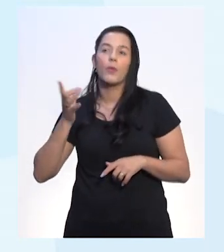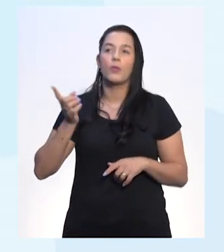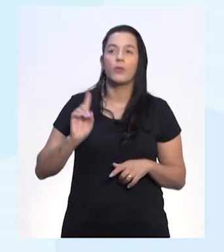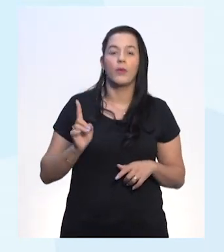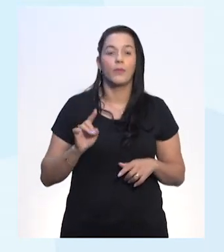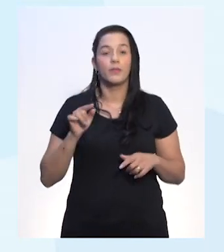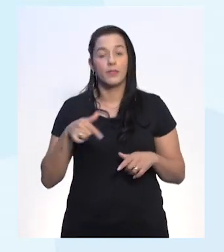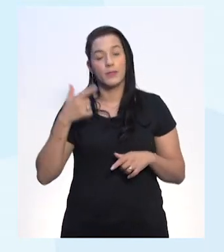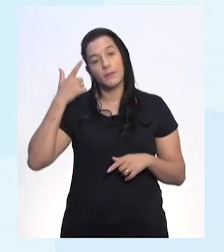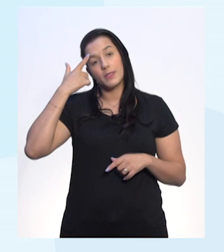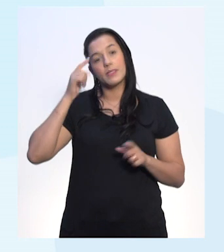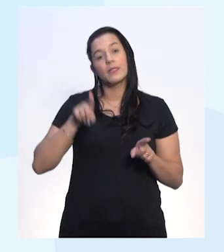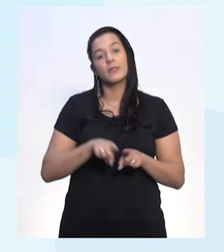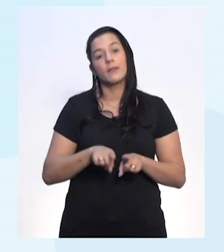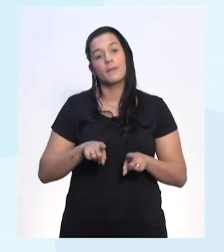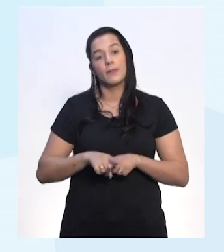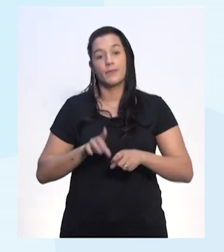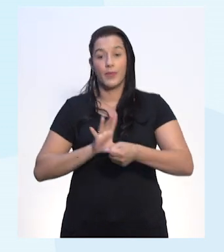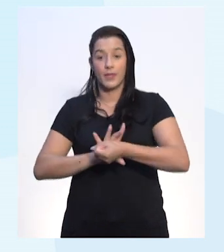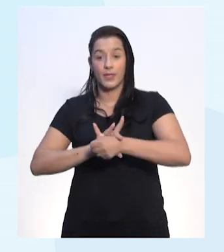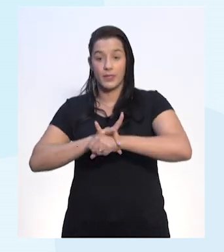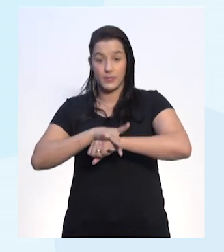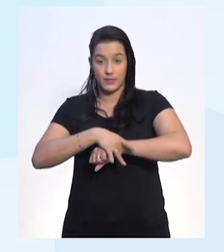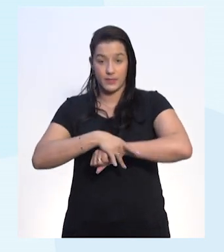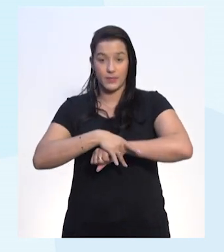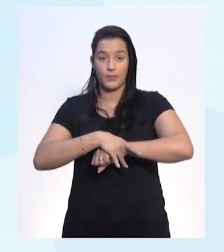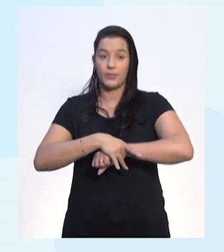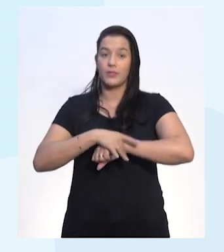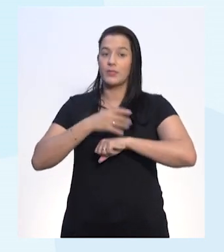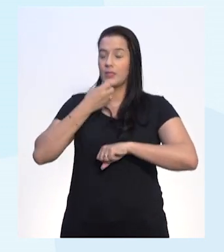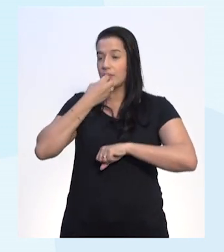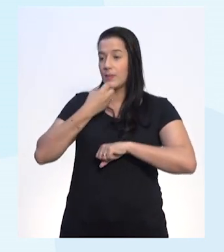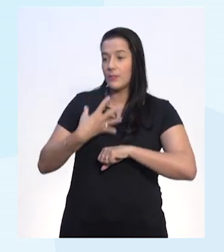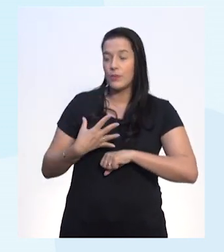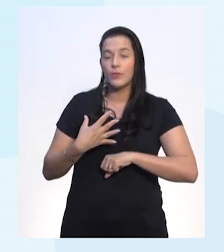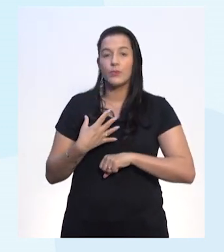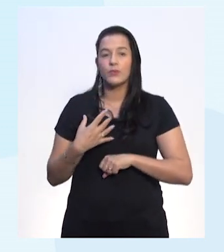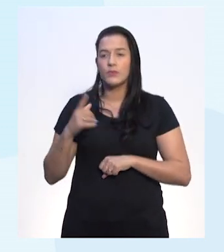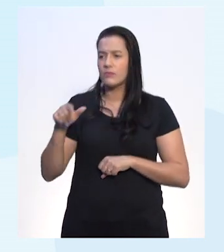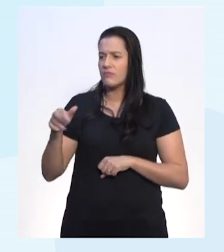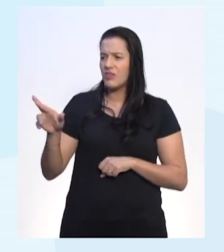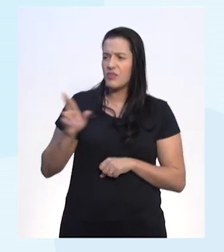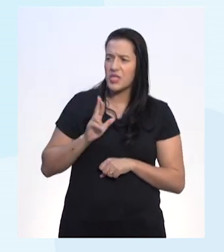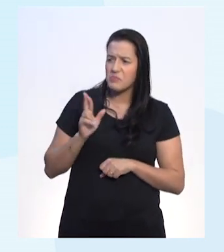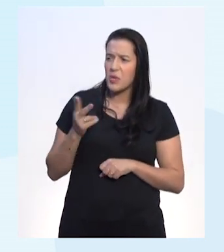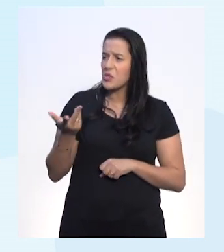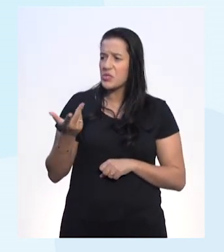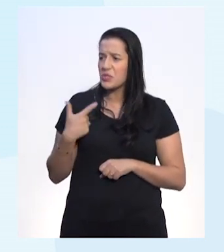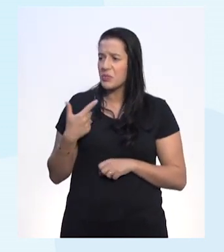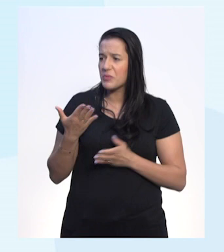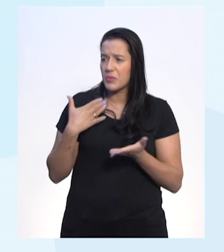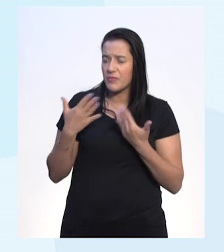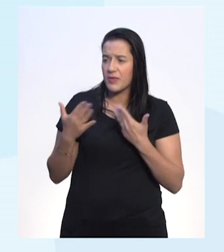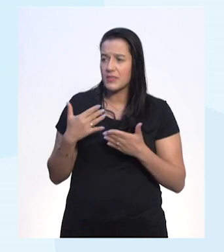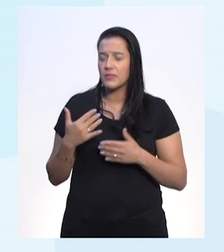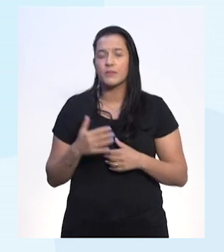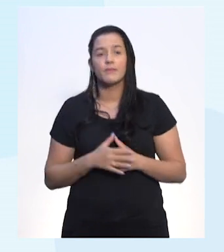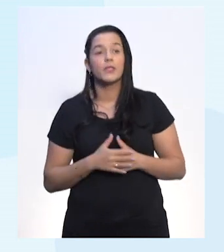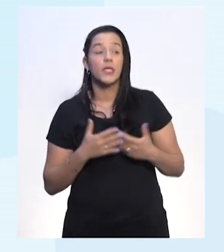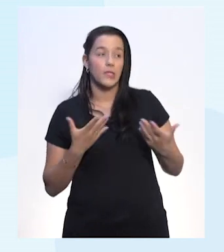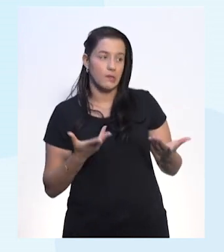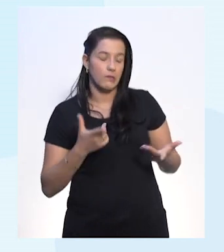tá bom? Então, olha só, pensar na segurança, Juliana. Apareceu alguma coisa aí durante a nossa conversa? Apareceu